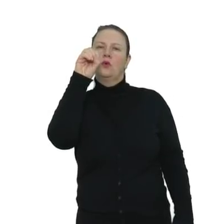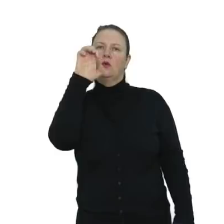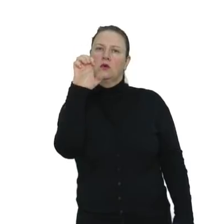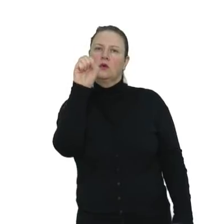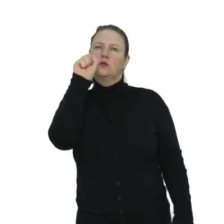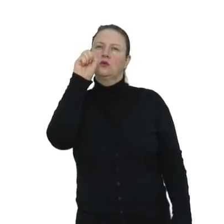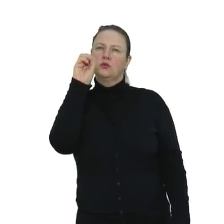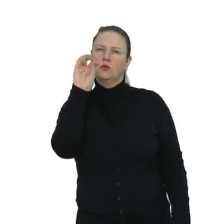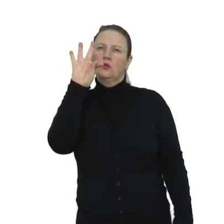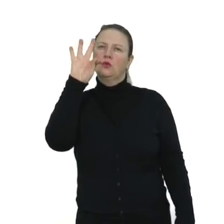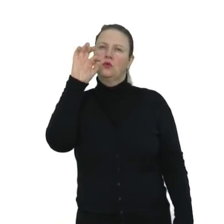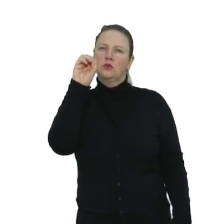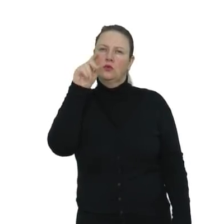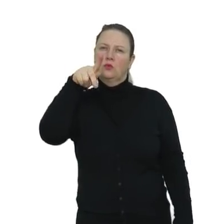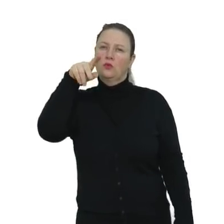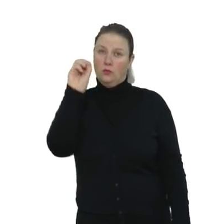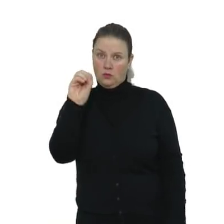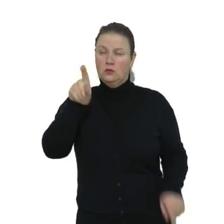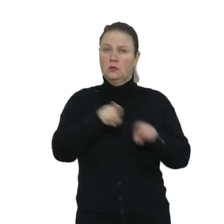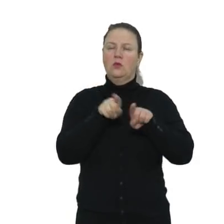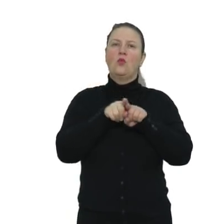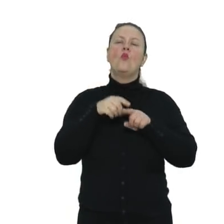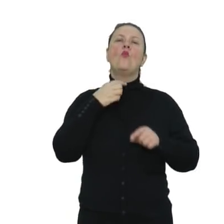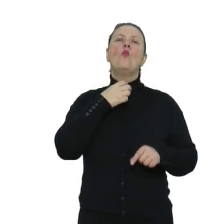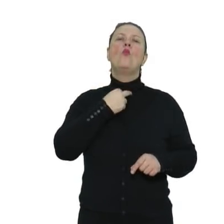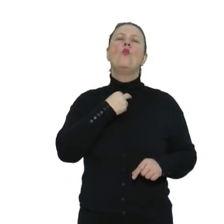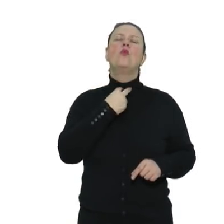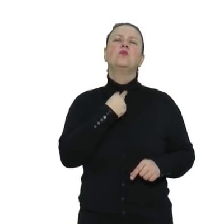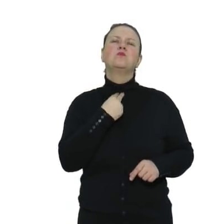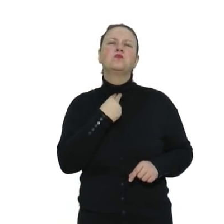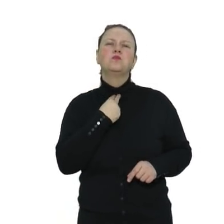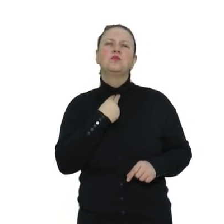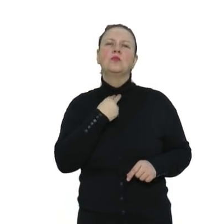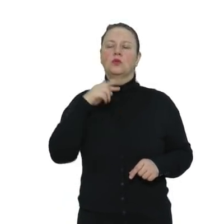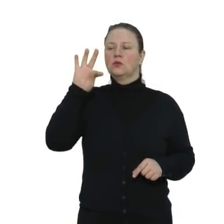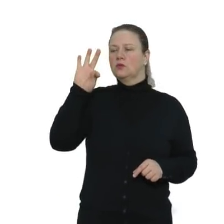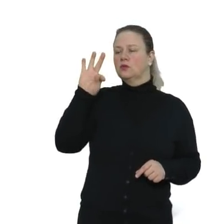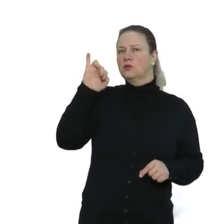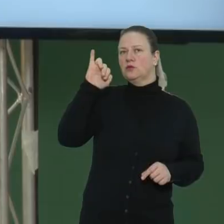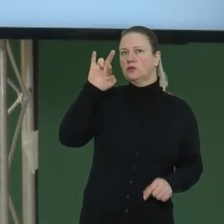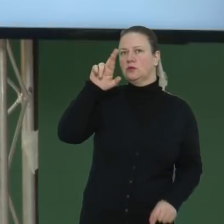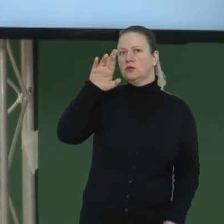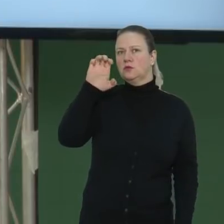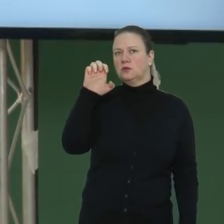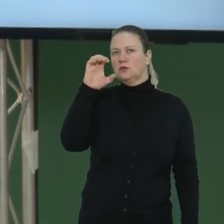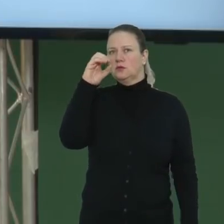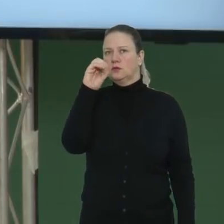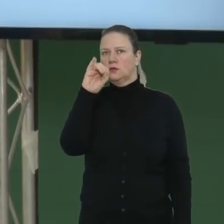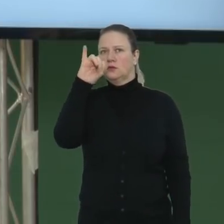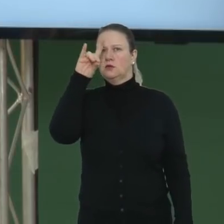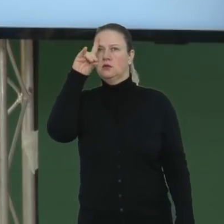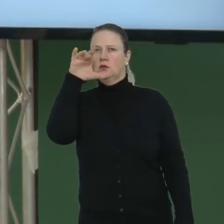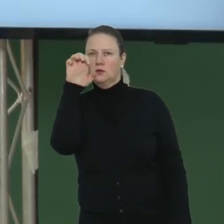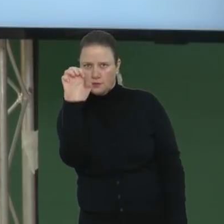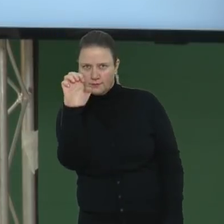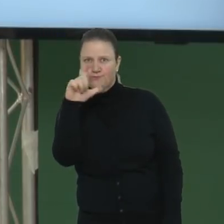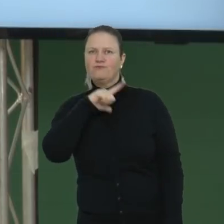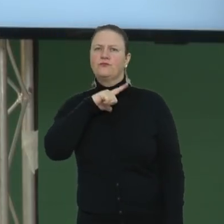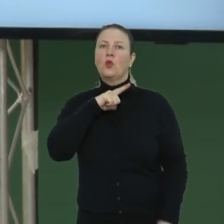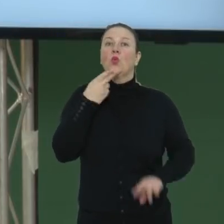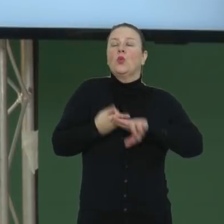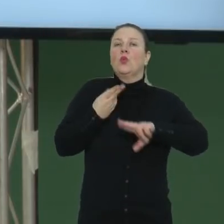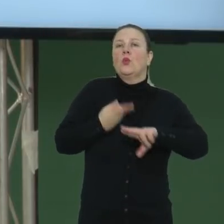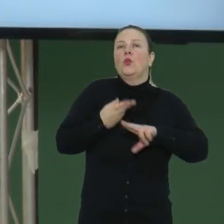diagnosticar problemas com a glândula tireoide é o iodo 123, ou iodo 123,